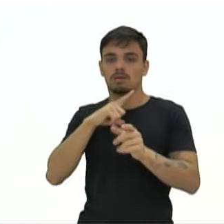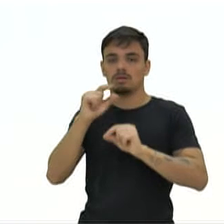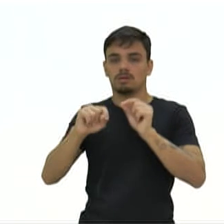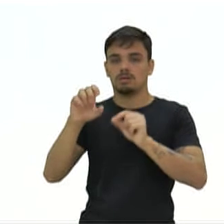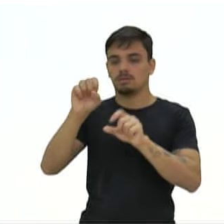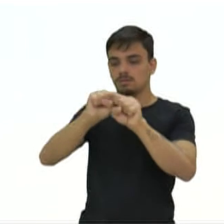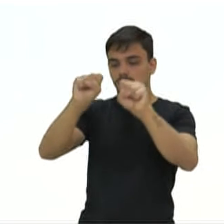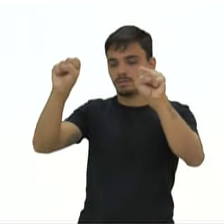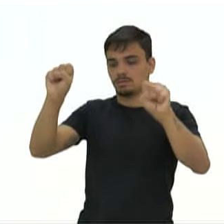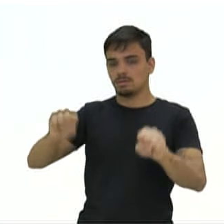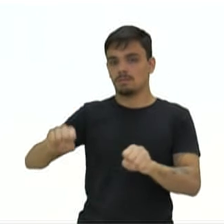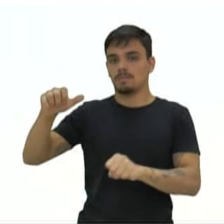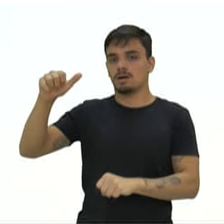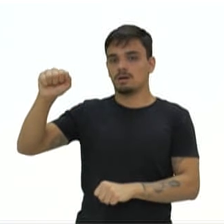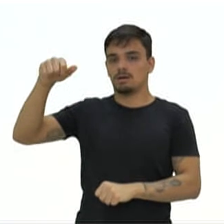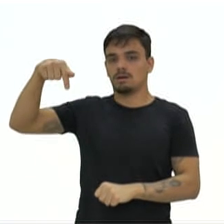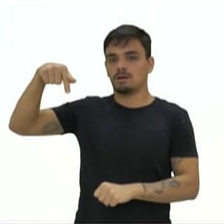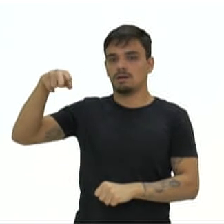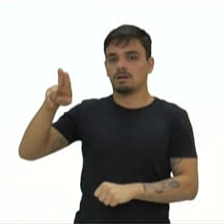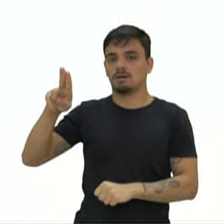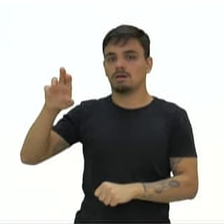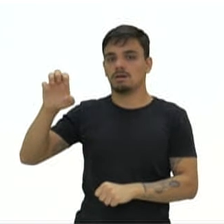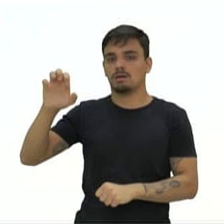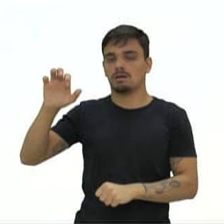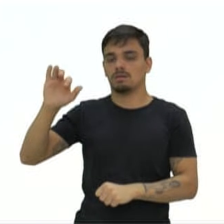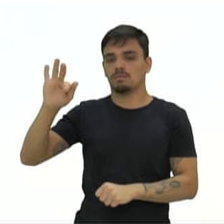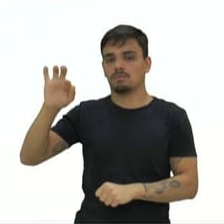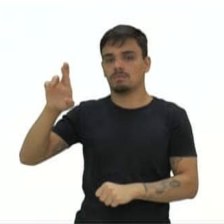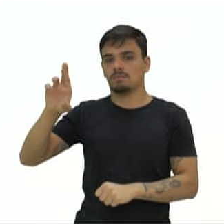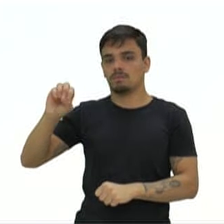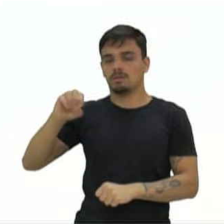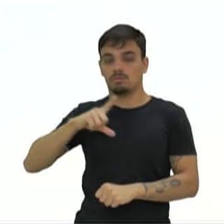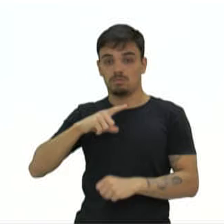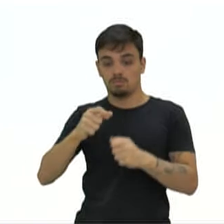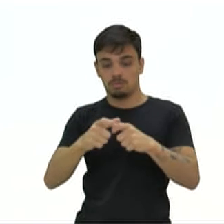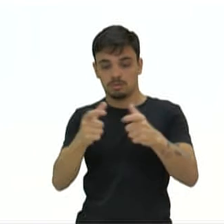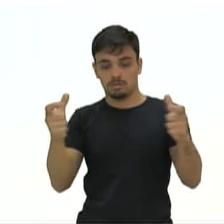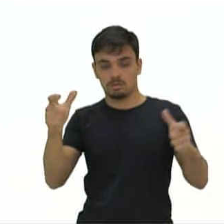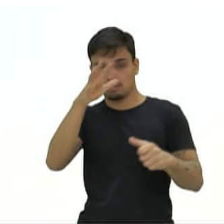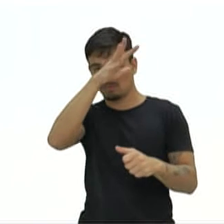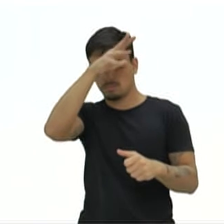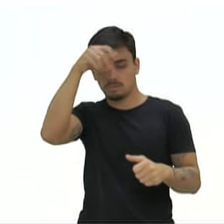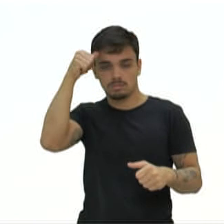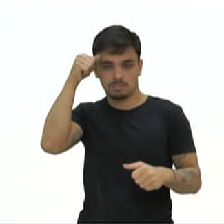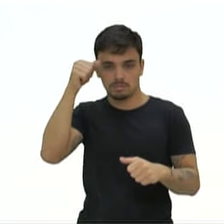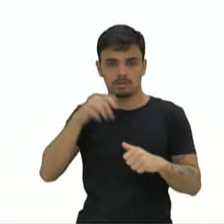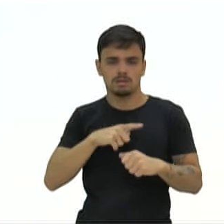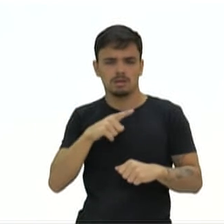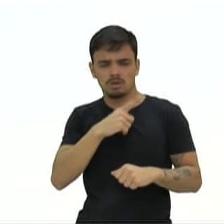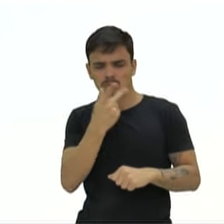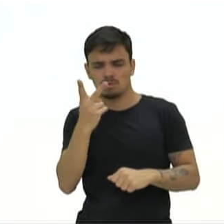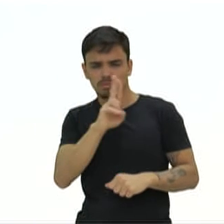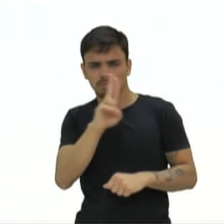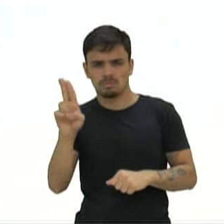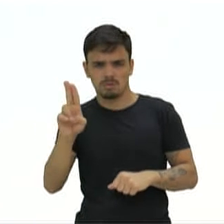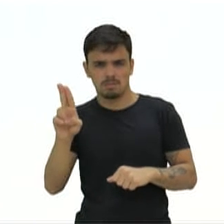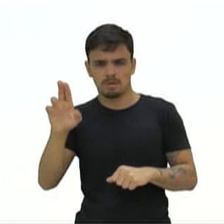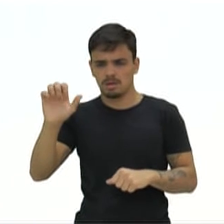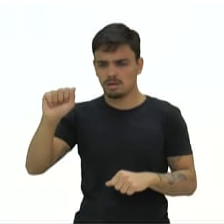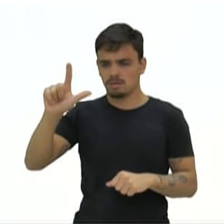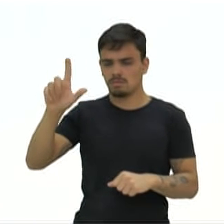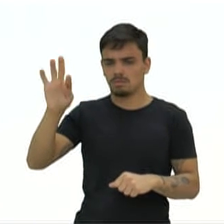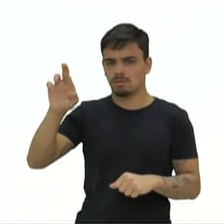Grande Amazonas. No seu livro didático deve estar ainda como Alter do Chão. Alter do Chão é uma cidade que tem na